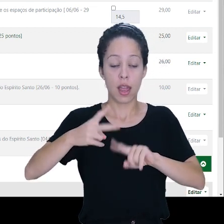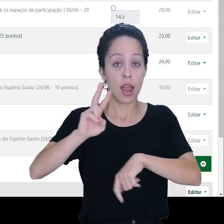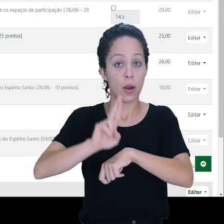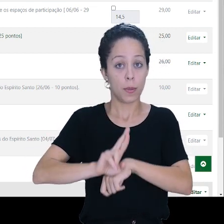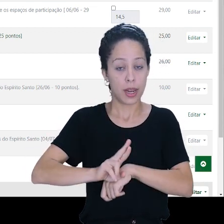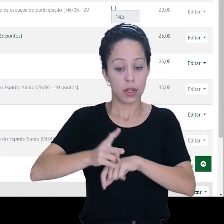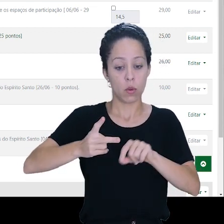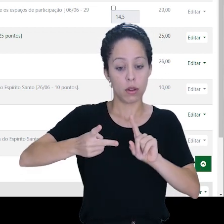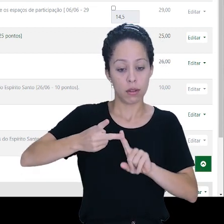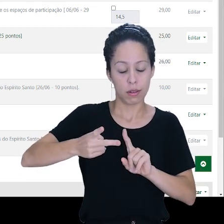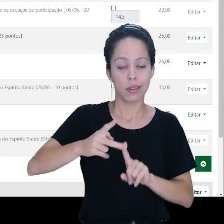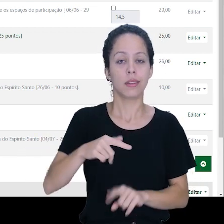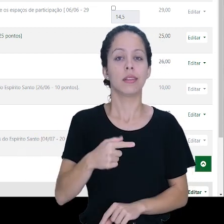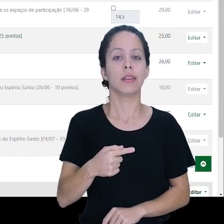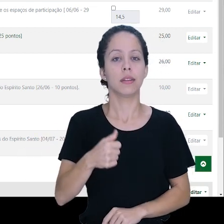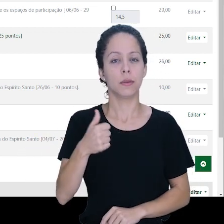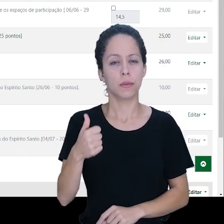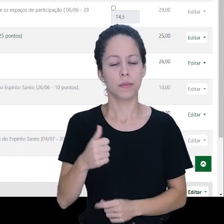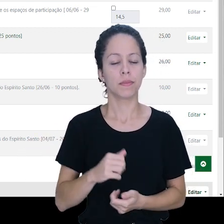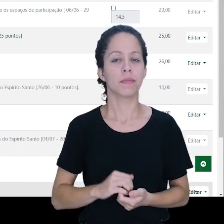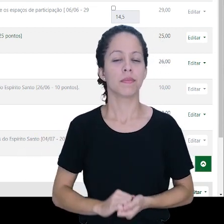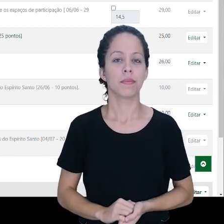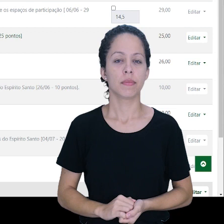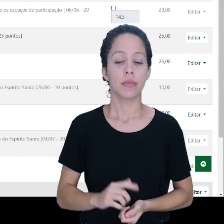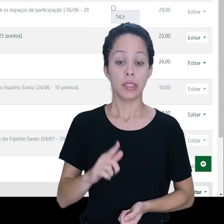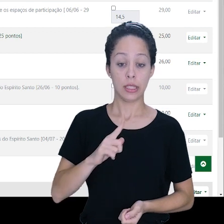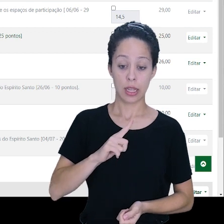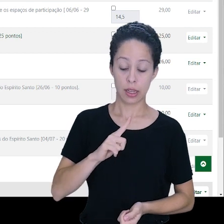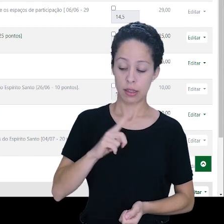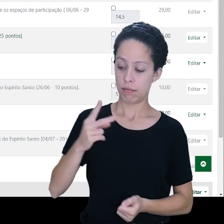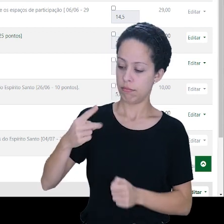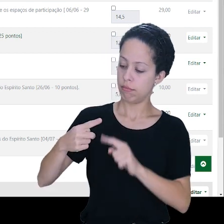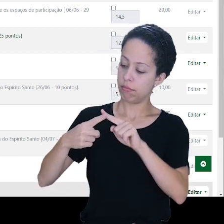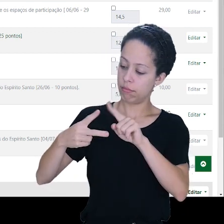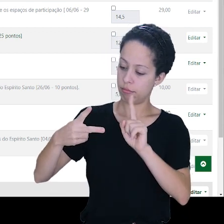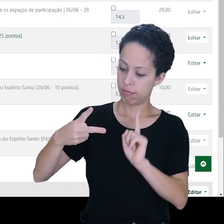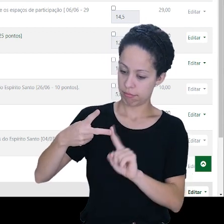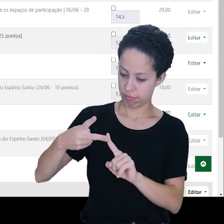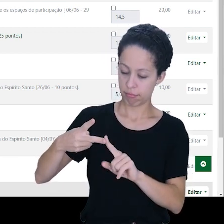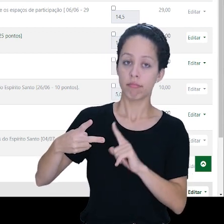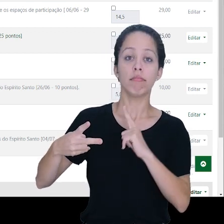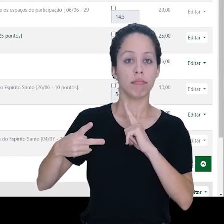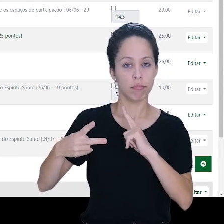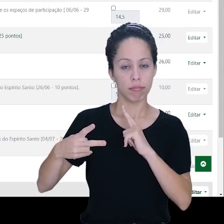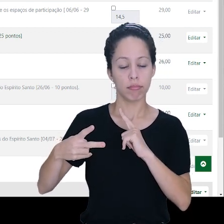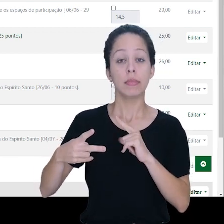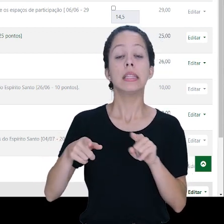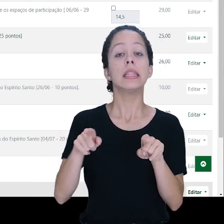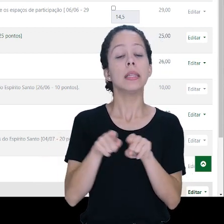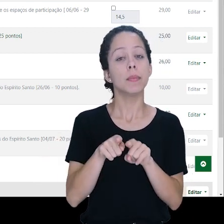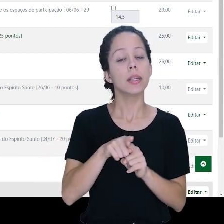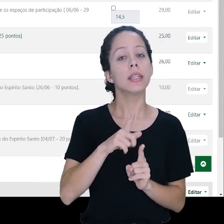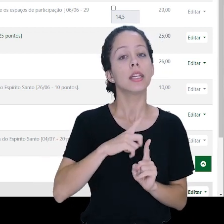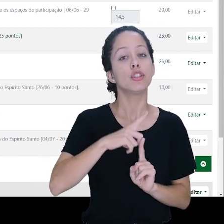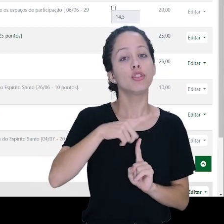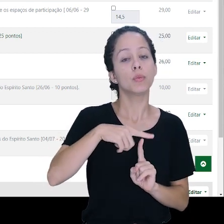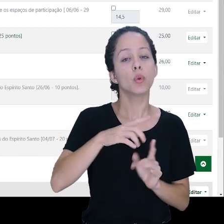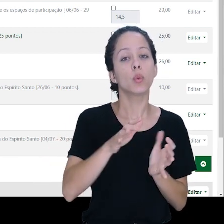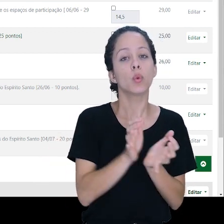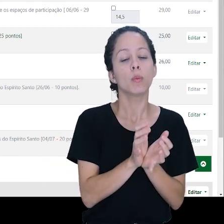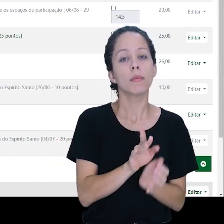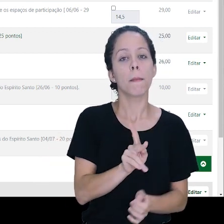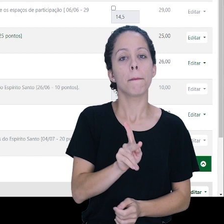Além disso além de ter essas essas duas categorias que que a gente pode ter categorias pai